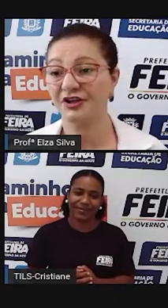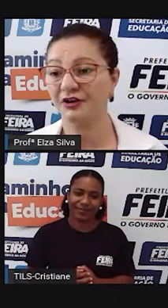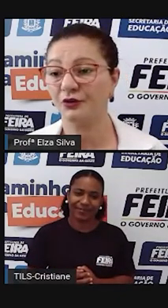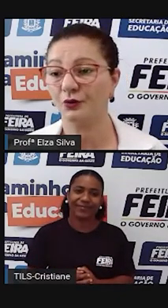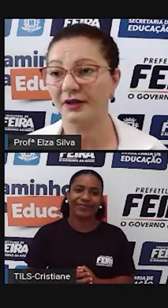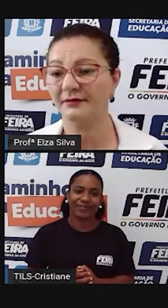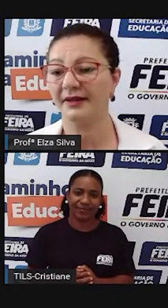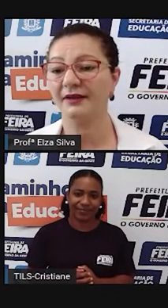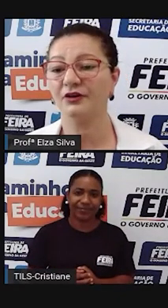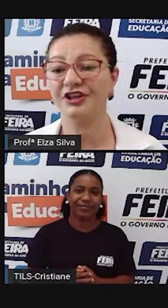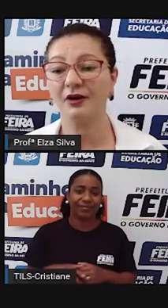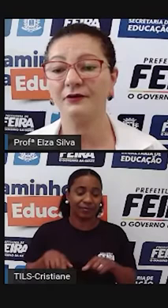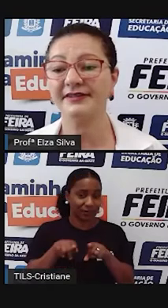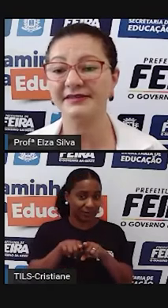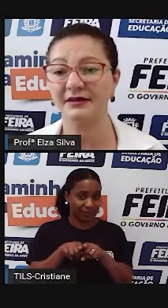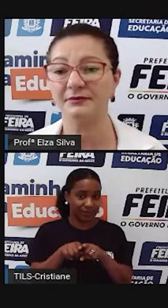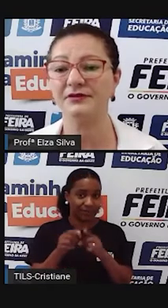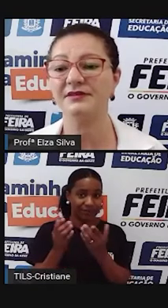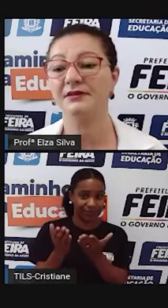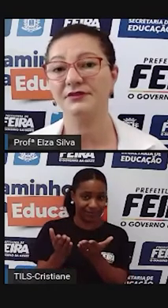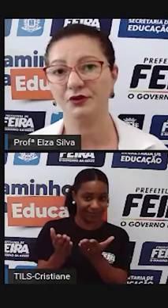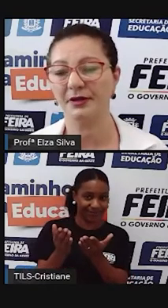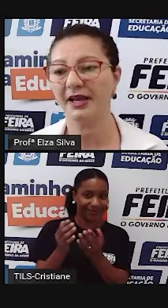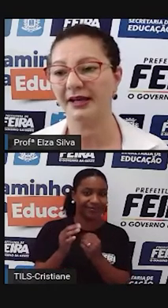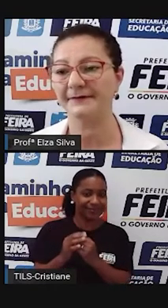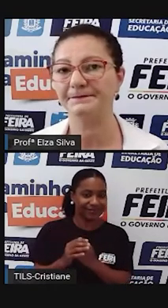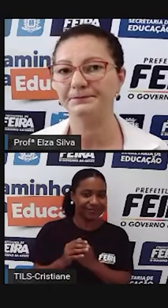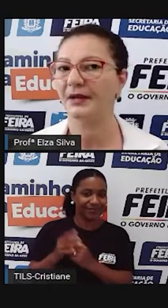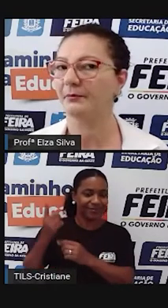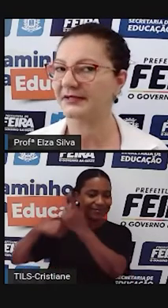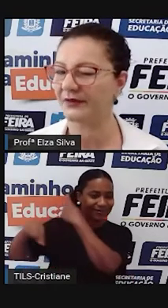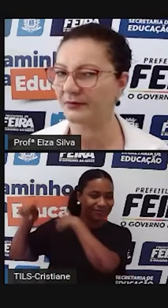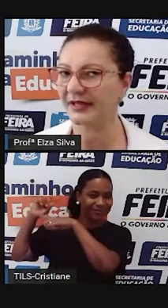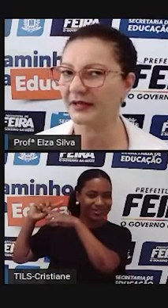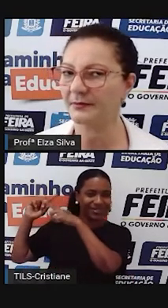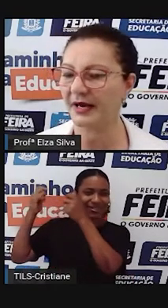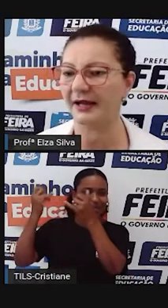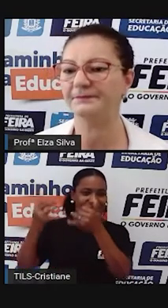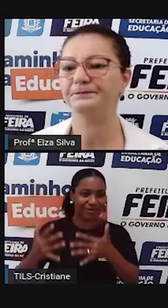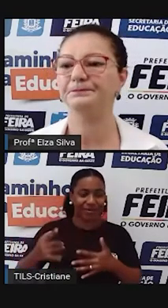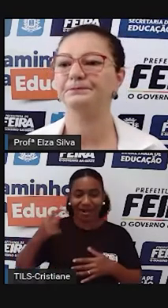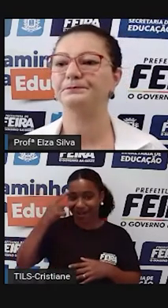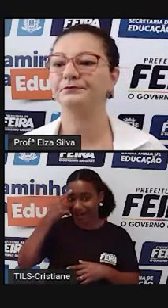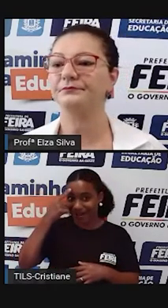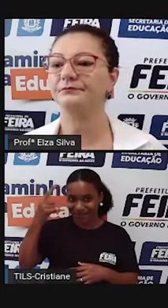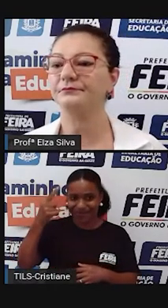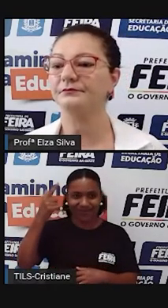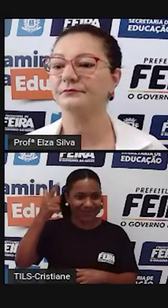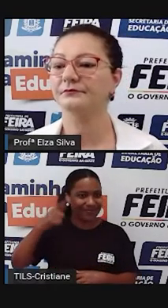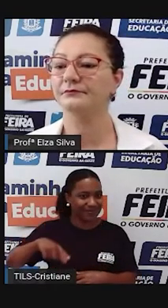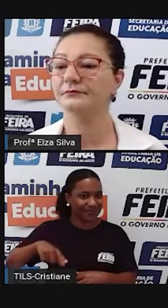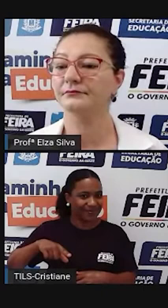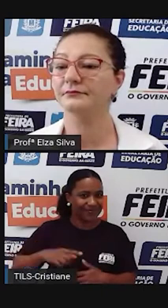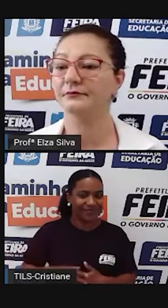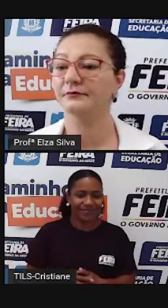uma escritora, né? Nós já conversamos sobre ela, mas vamos relembrar.